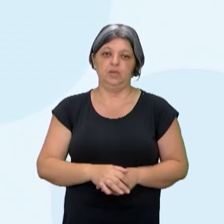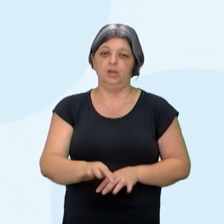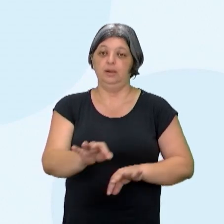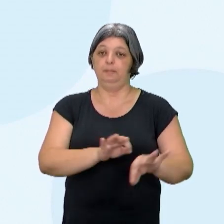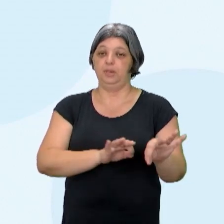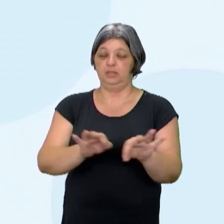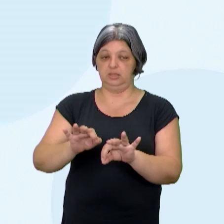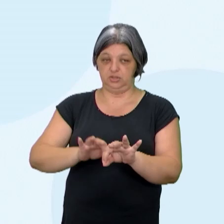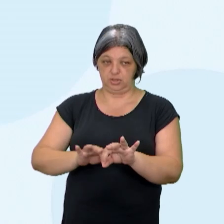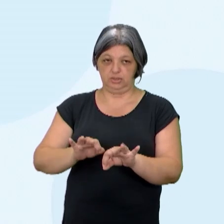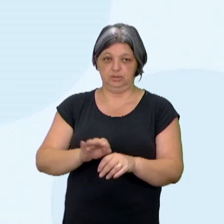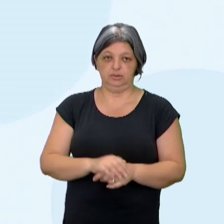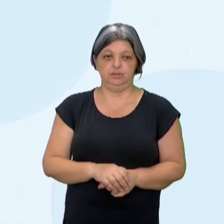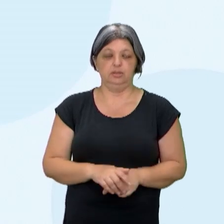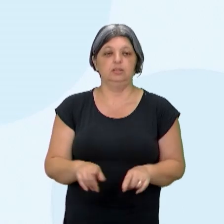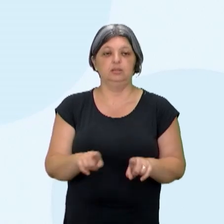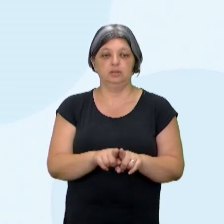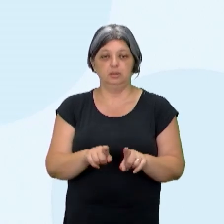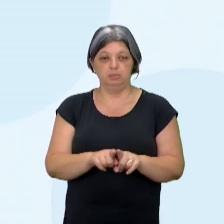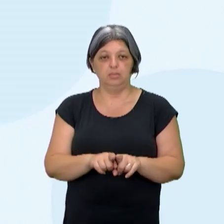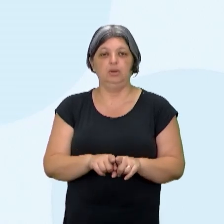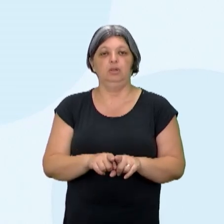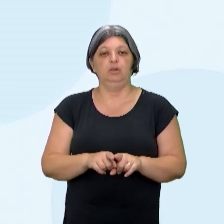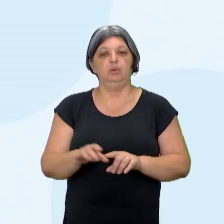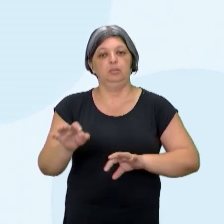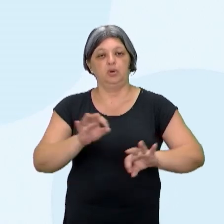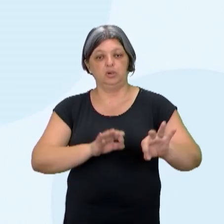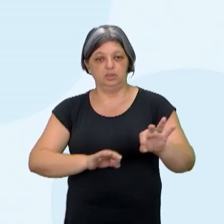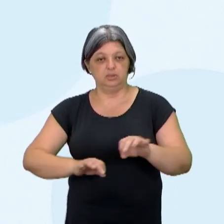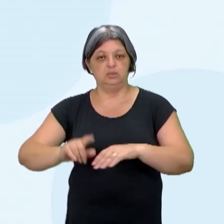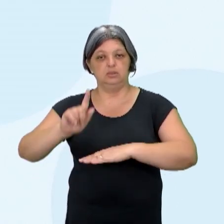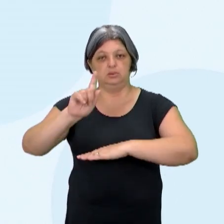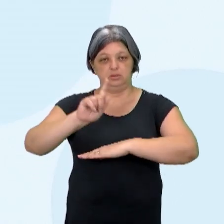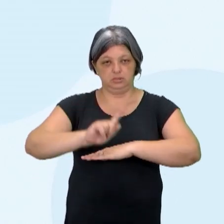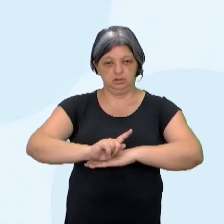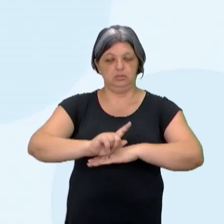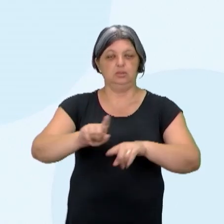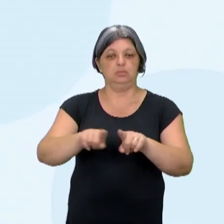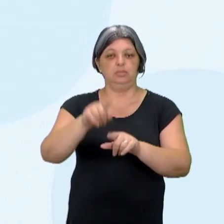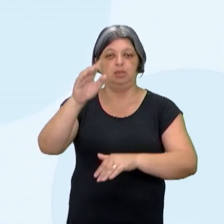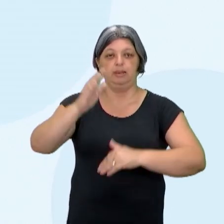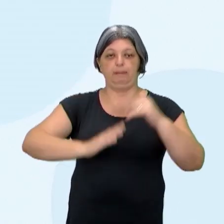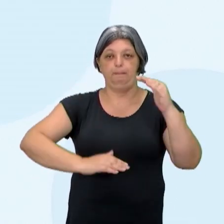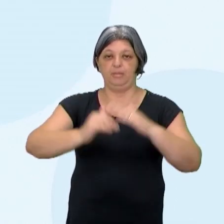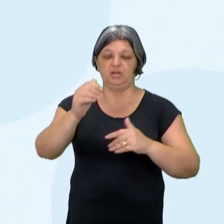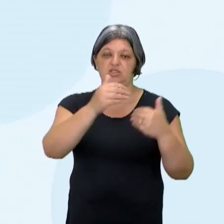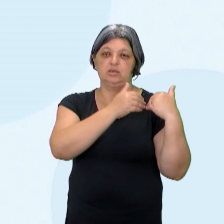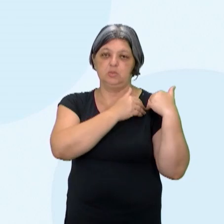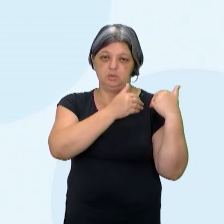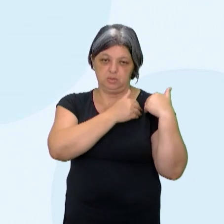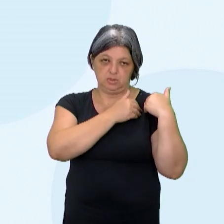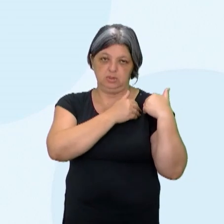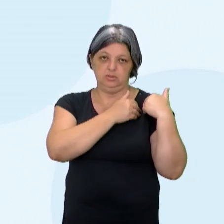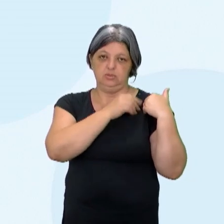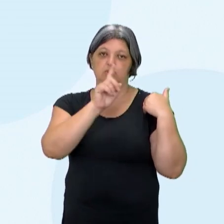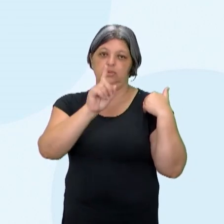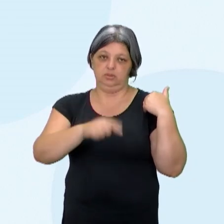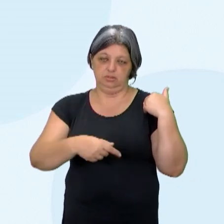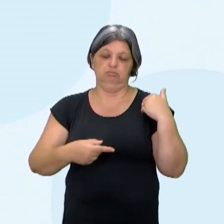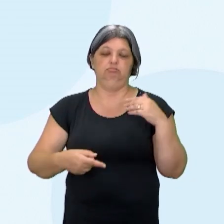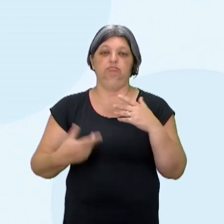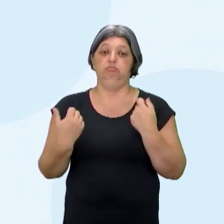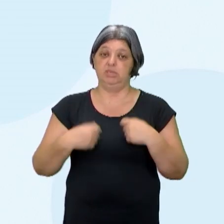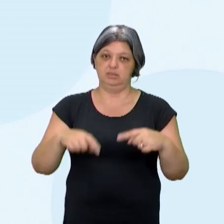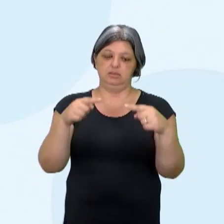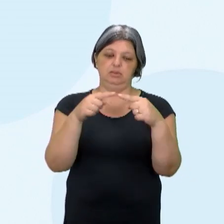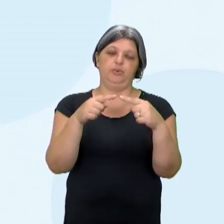planejadas que conduzem à excelência em gestão e à prática da corresponsabilidade. Então, os alinhamentos eles também estão bastante alinhados a essas